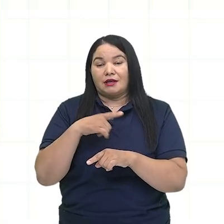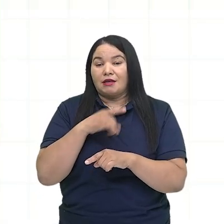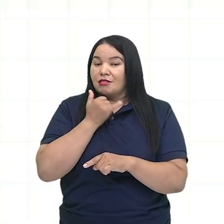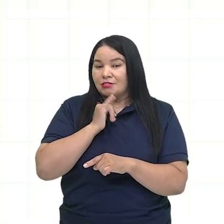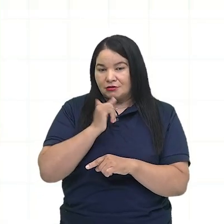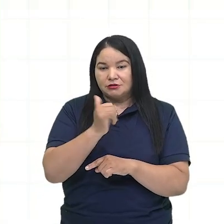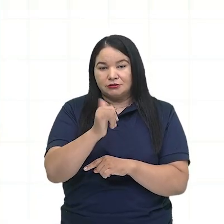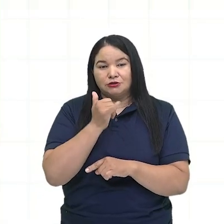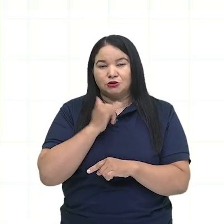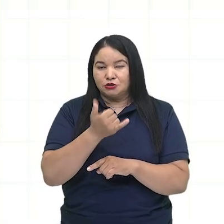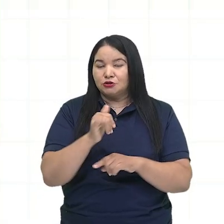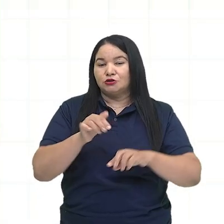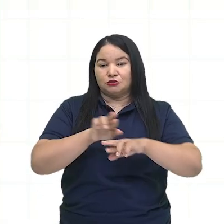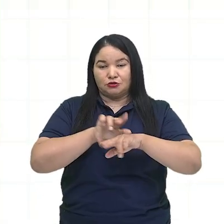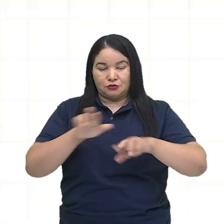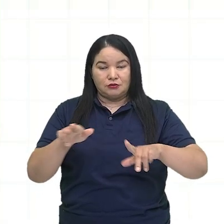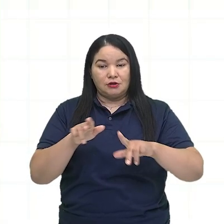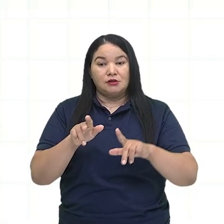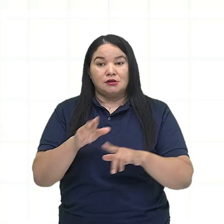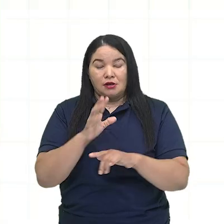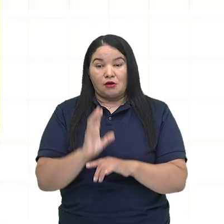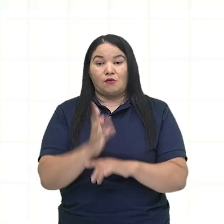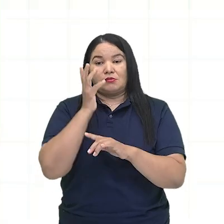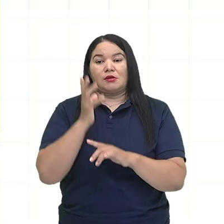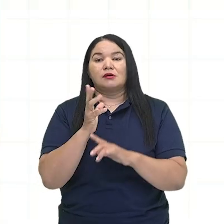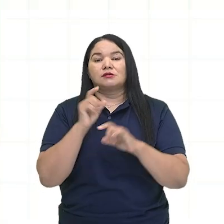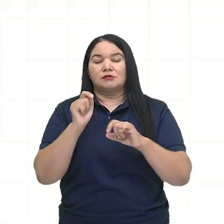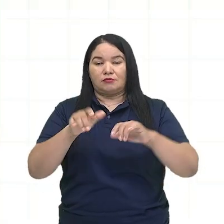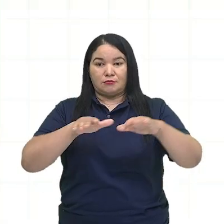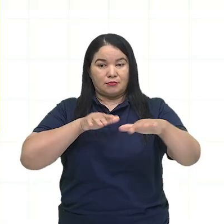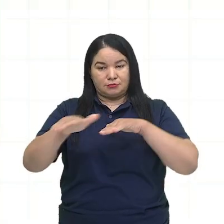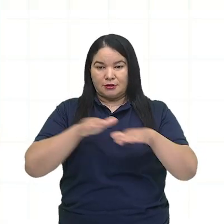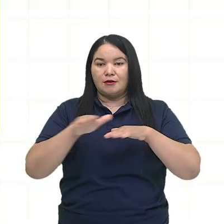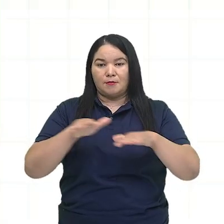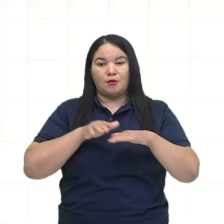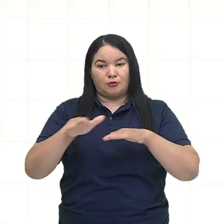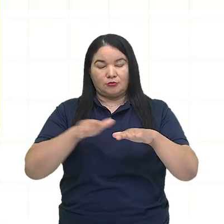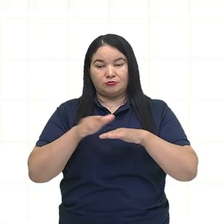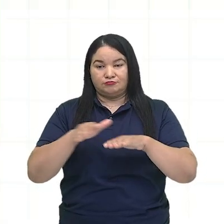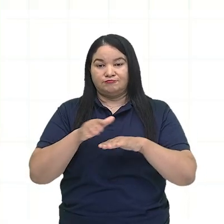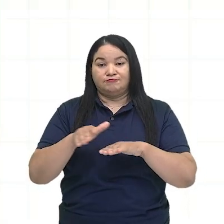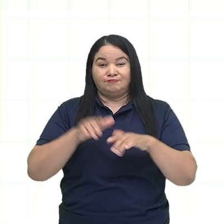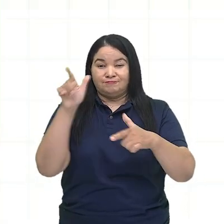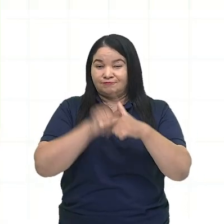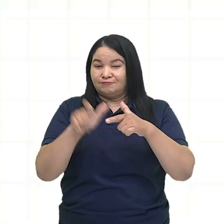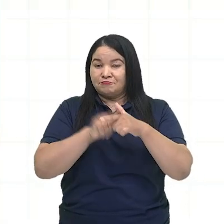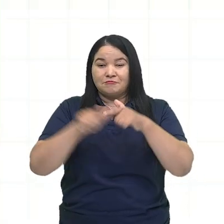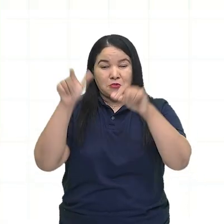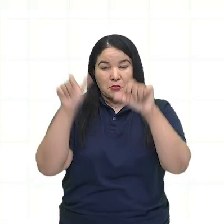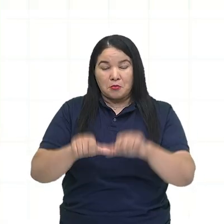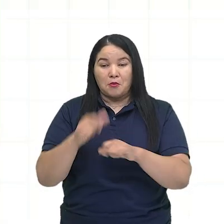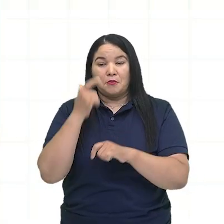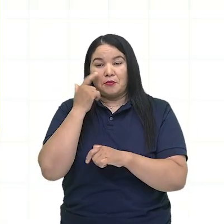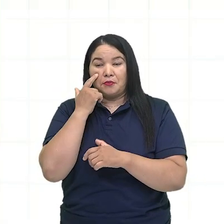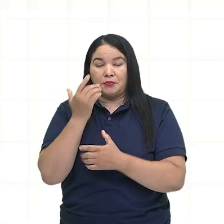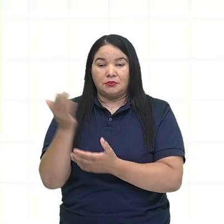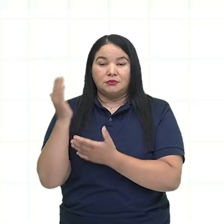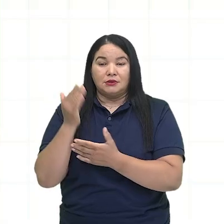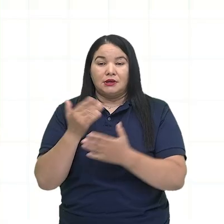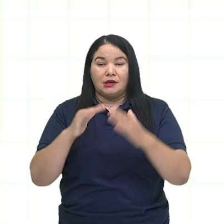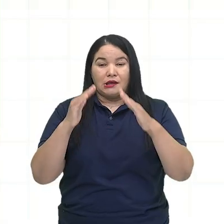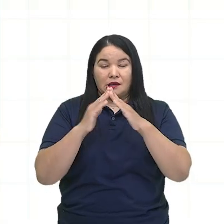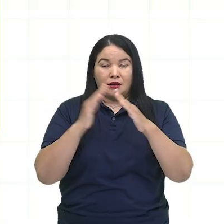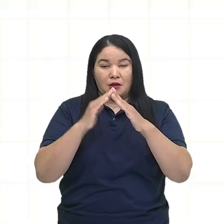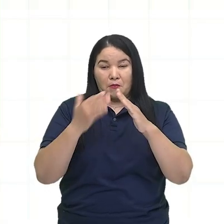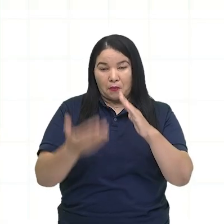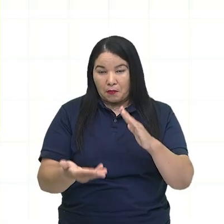né, contrários ali. Então, é isso que causam os terremotos, né? Esses movimentos que ocorrem